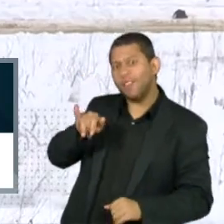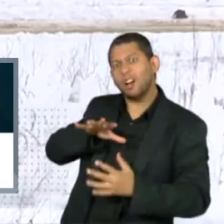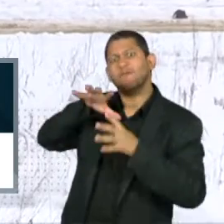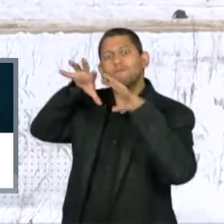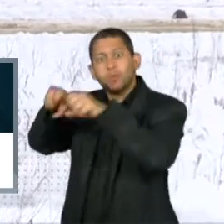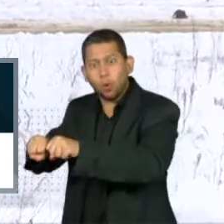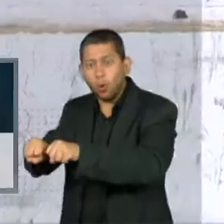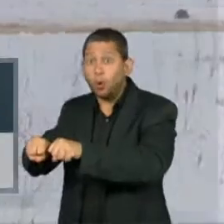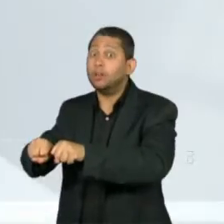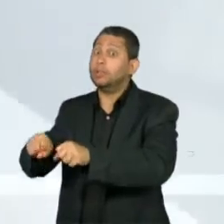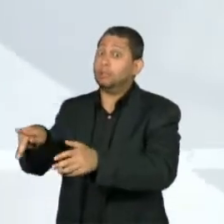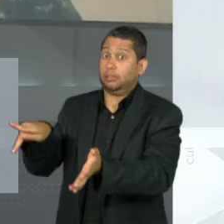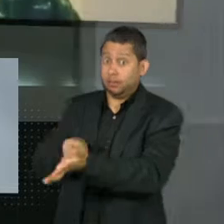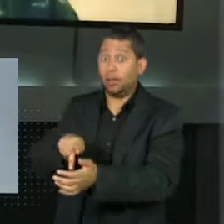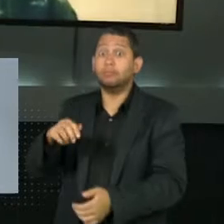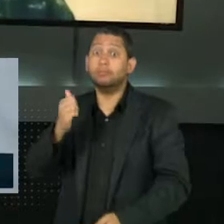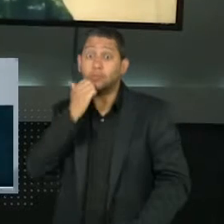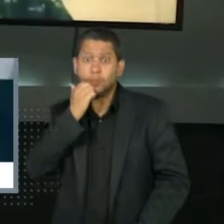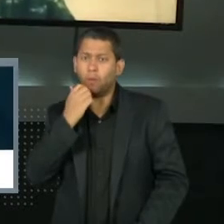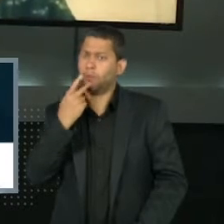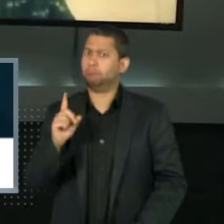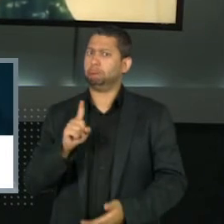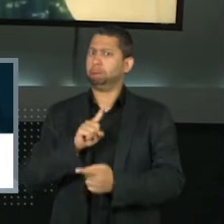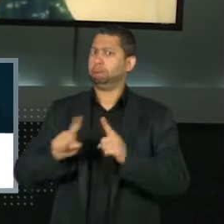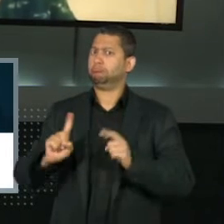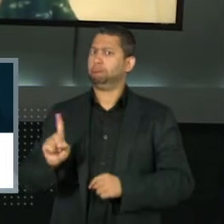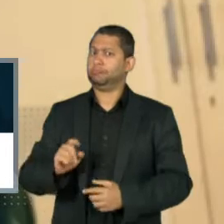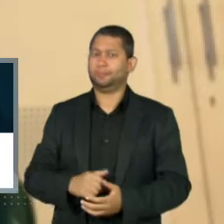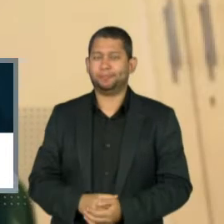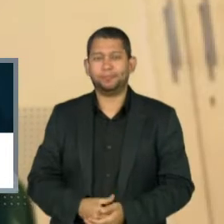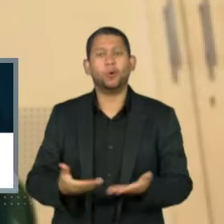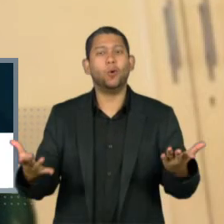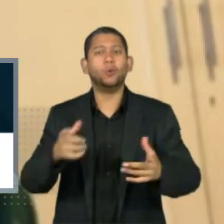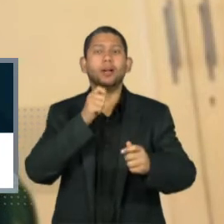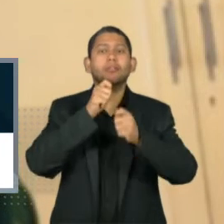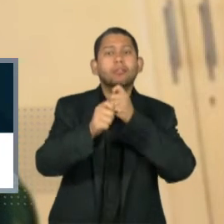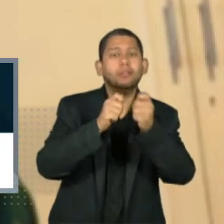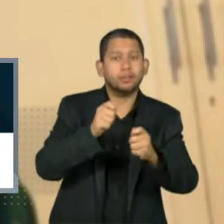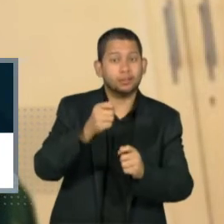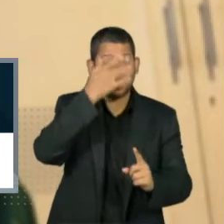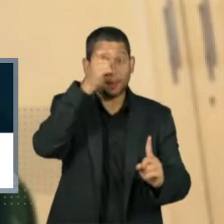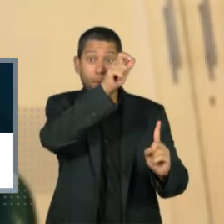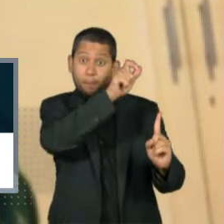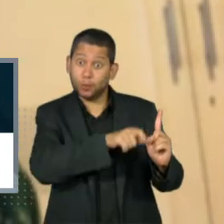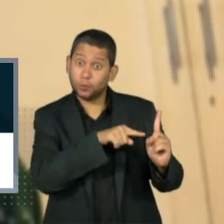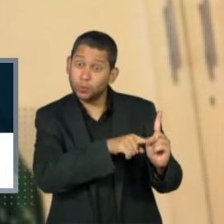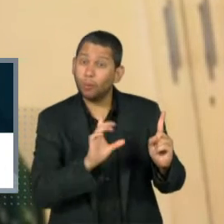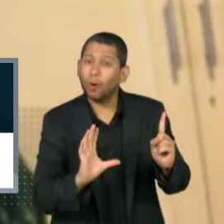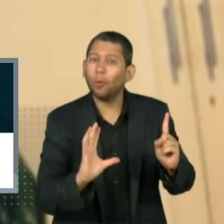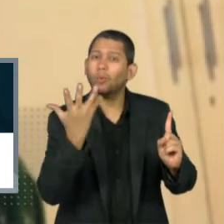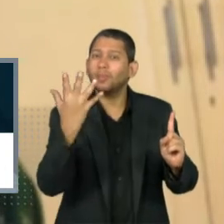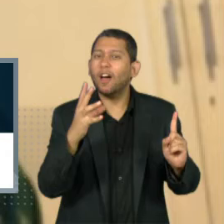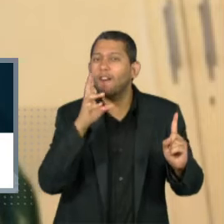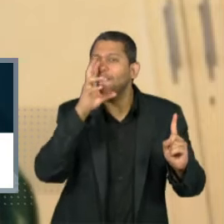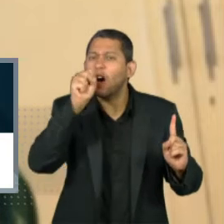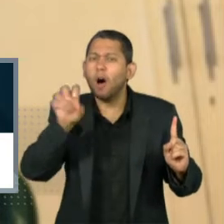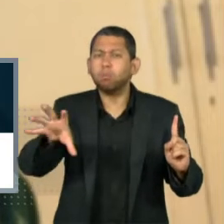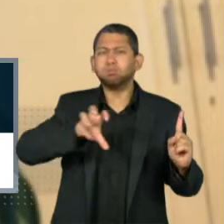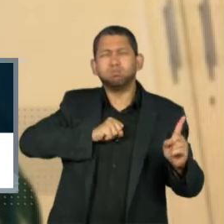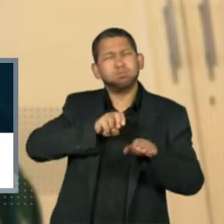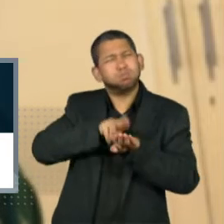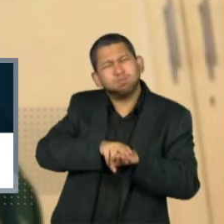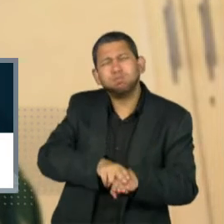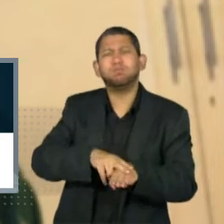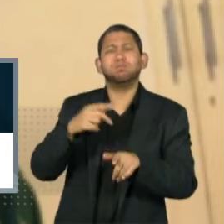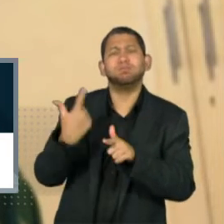Moscou nega. Na entrevista de hoje, quem são os pacientes que desenvolvem casos graves da nova onda da Covid-19